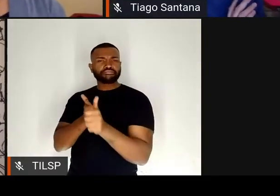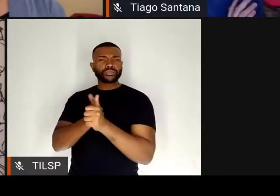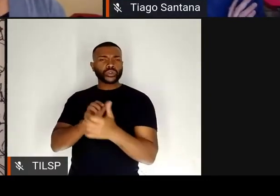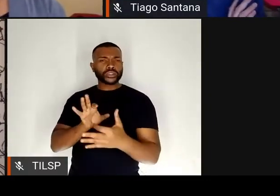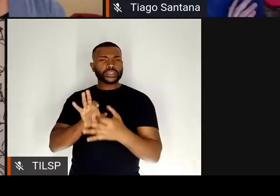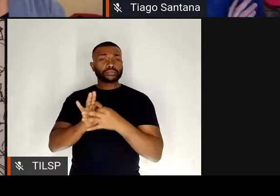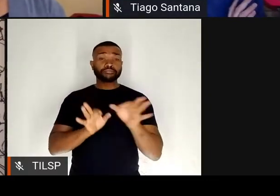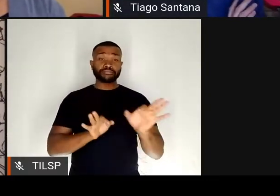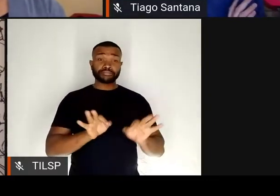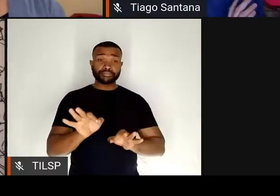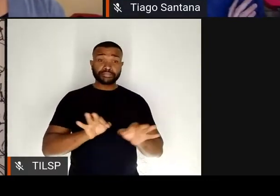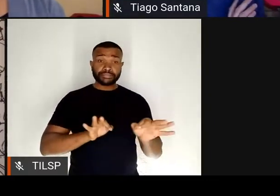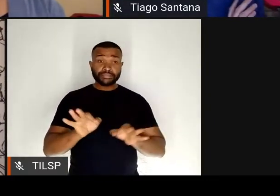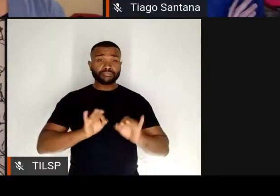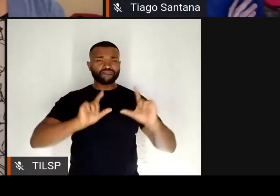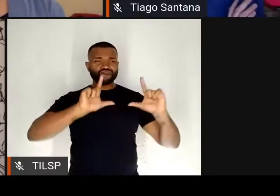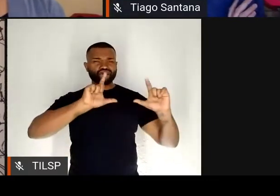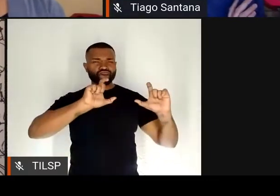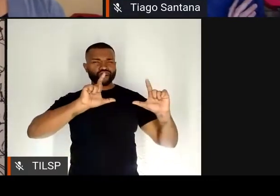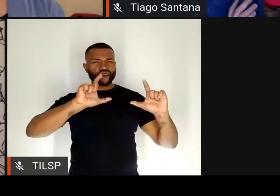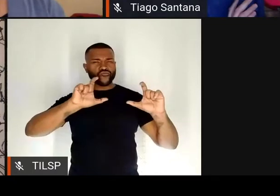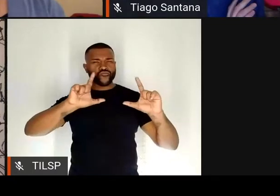produção de fotógrafos